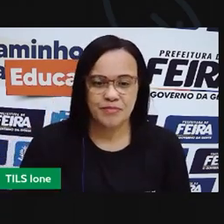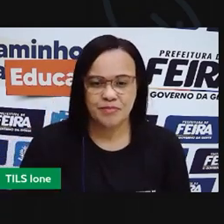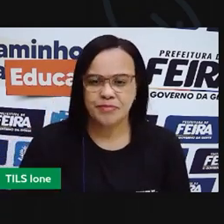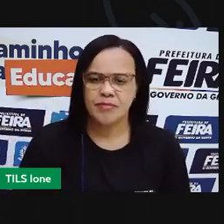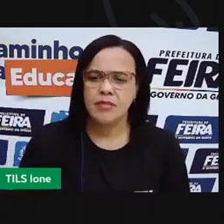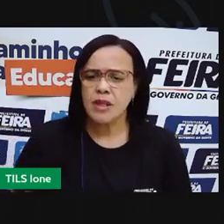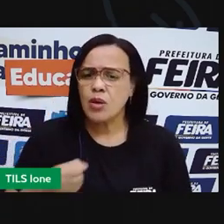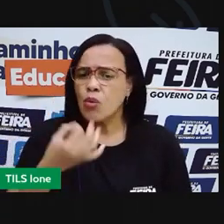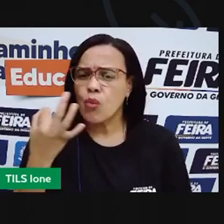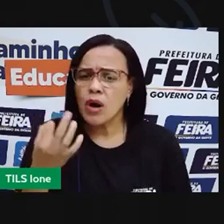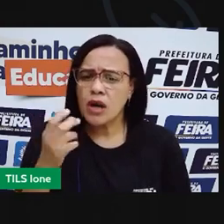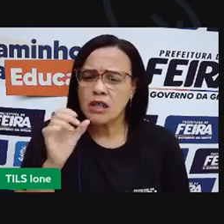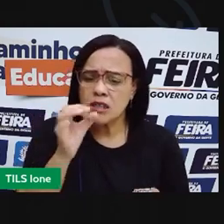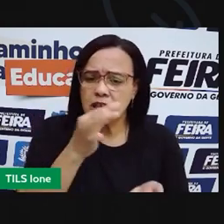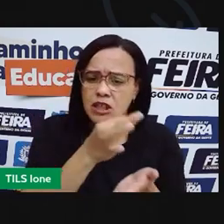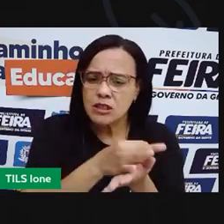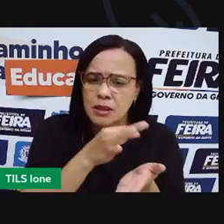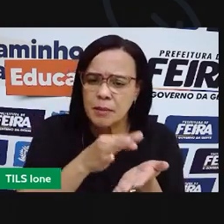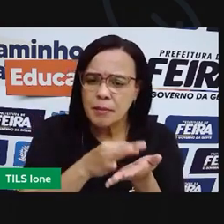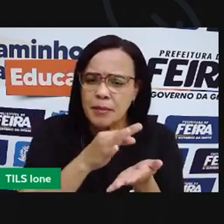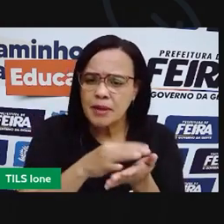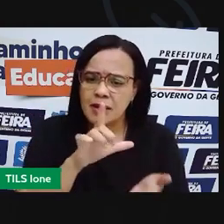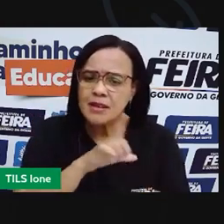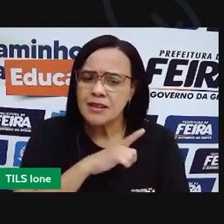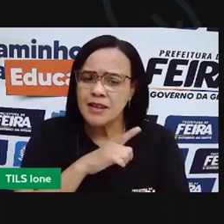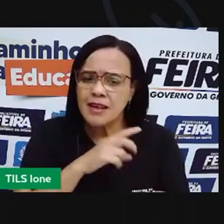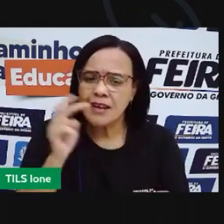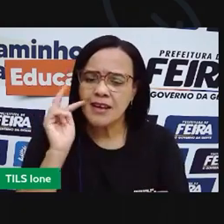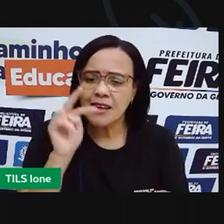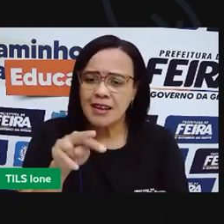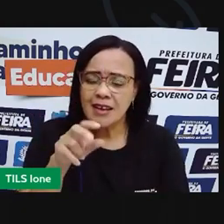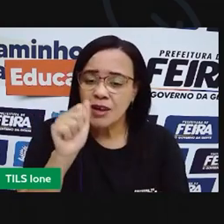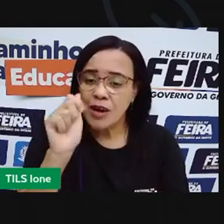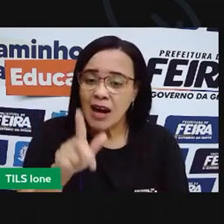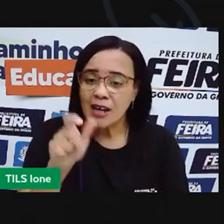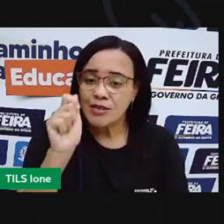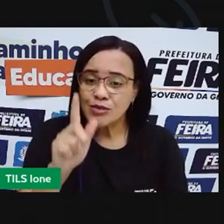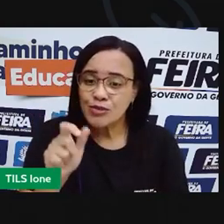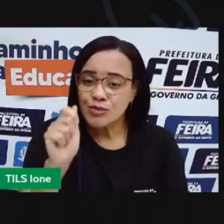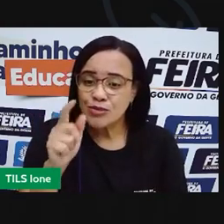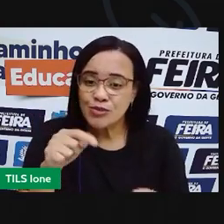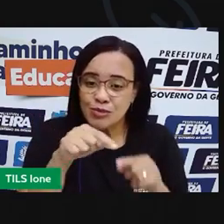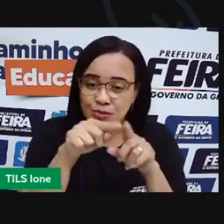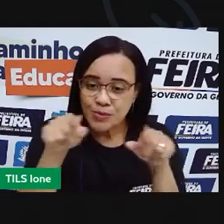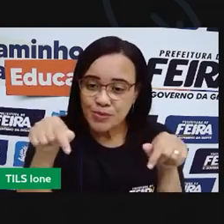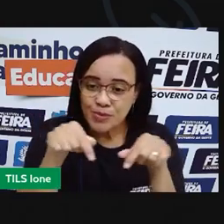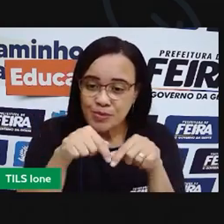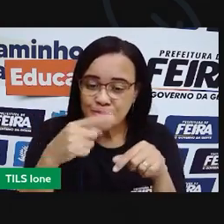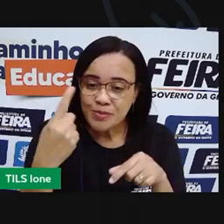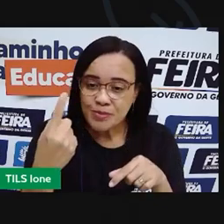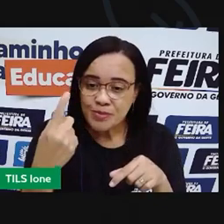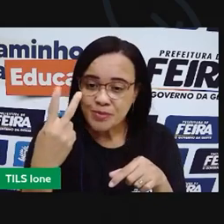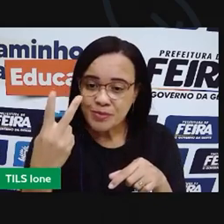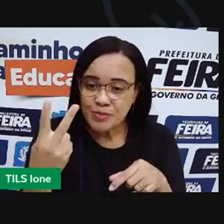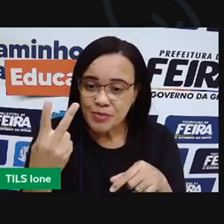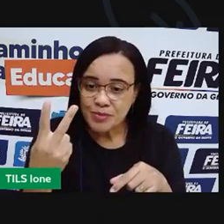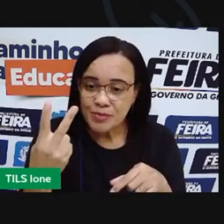quantas tampinhas eu tenho aqui. Me ajuda a contar. Uma,